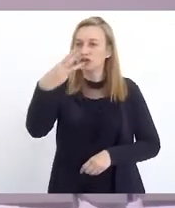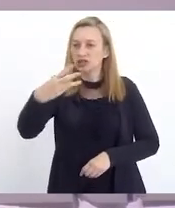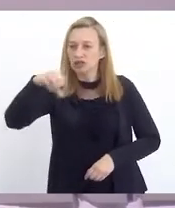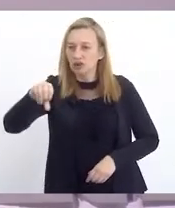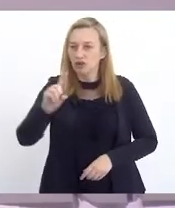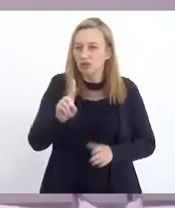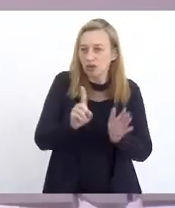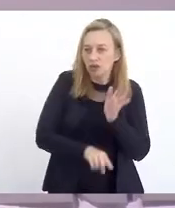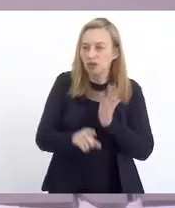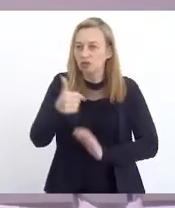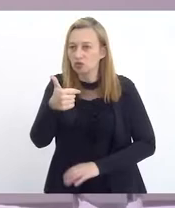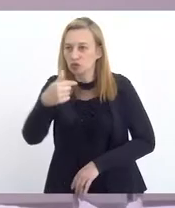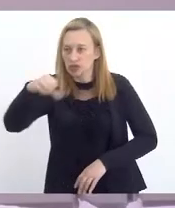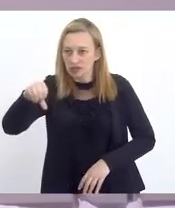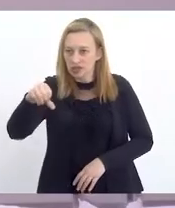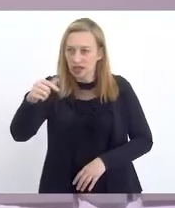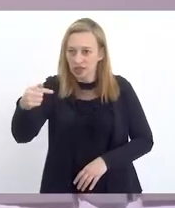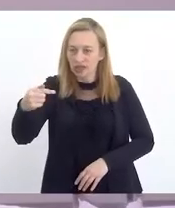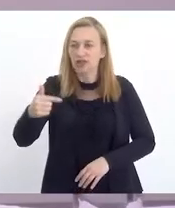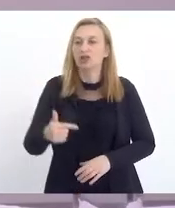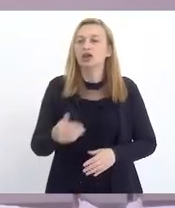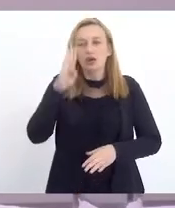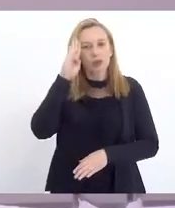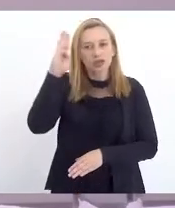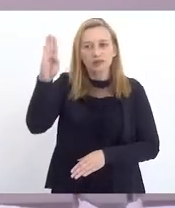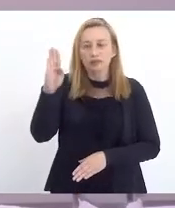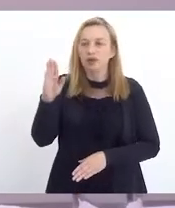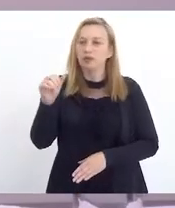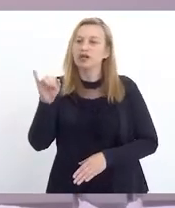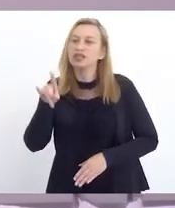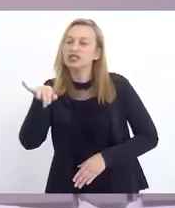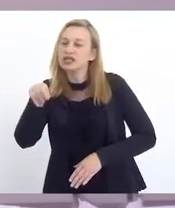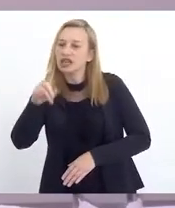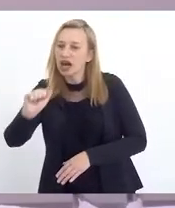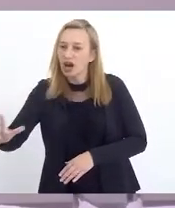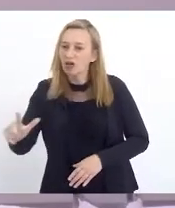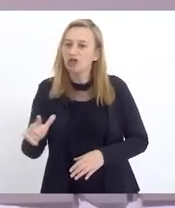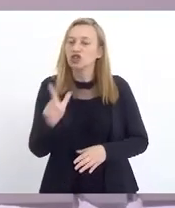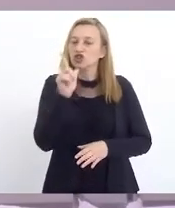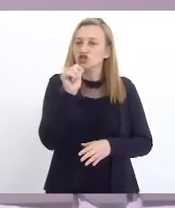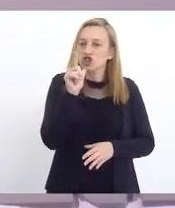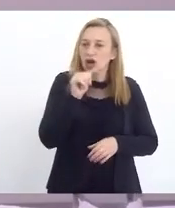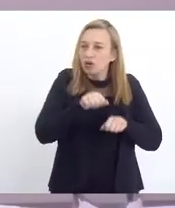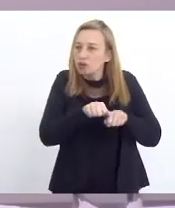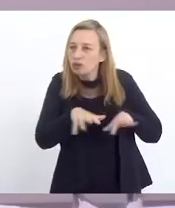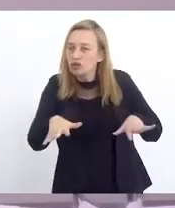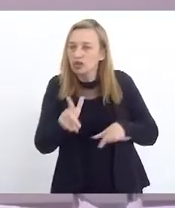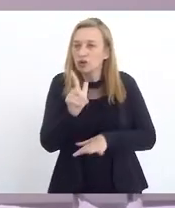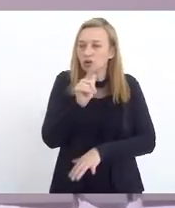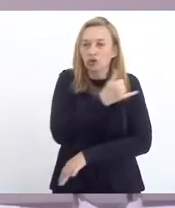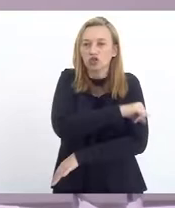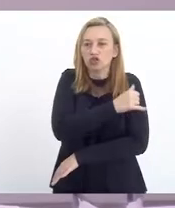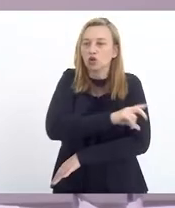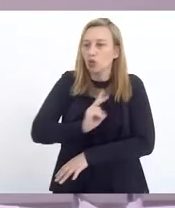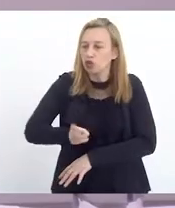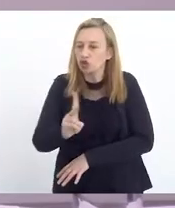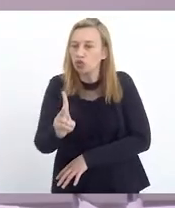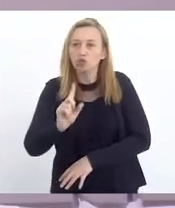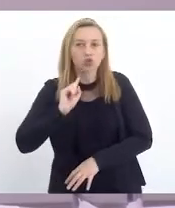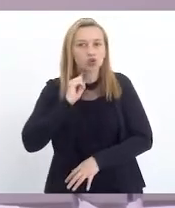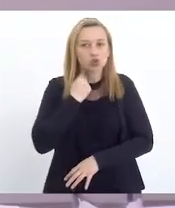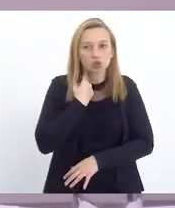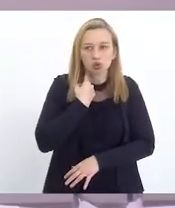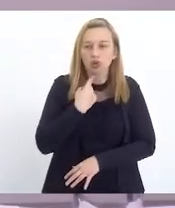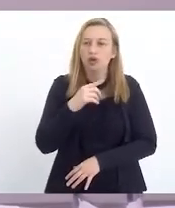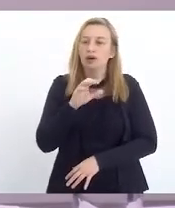que em 2017. Os principais mananciais de água que abastecem o Rio de Janeiro continuam poluídos. Em Barra